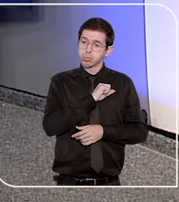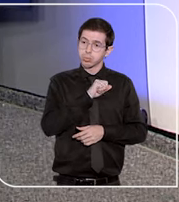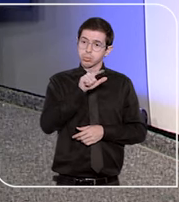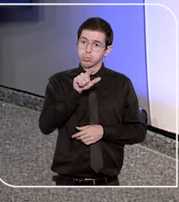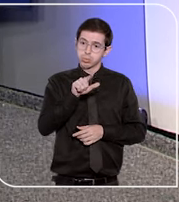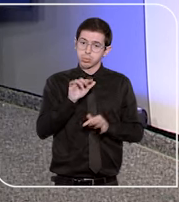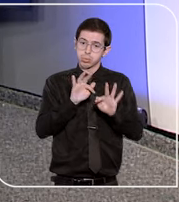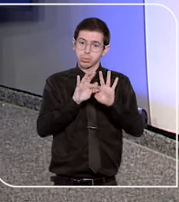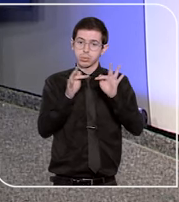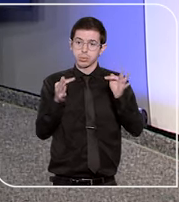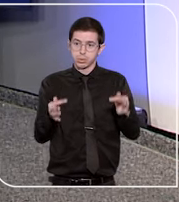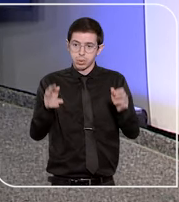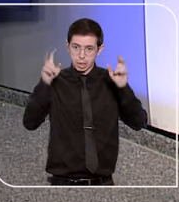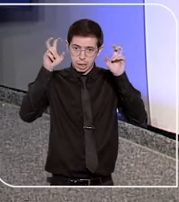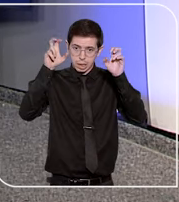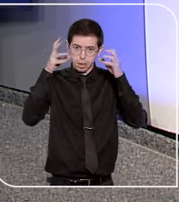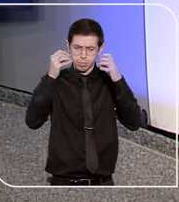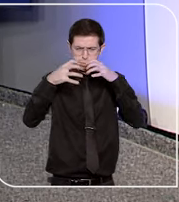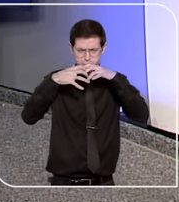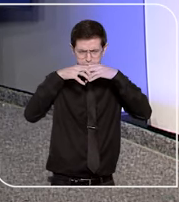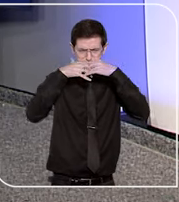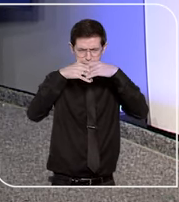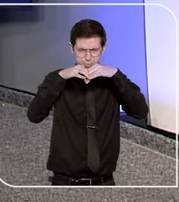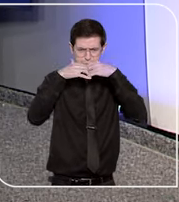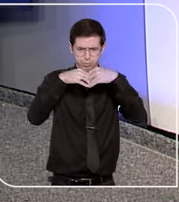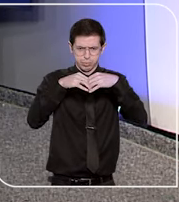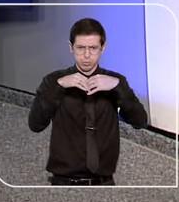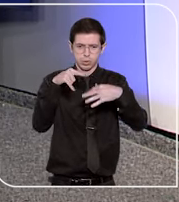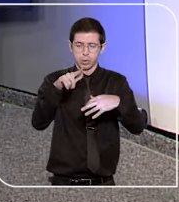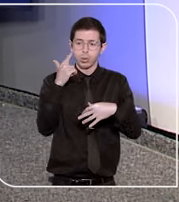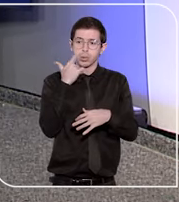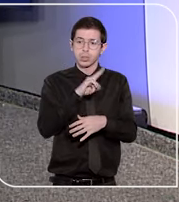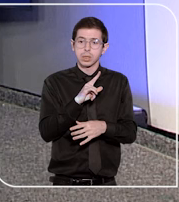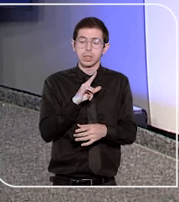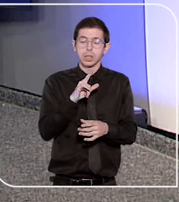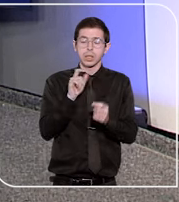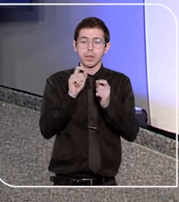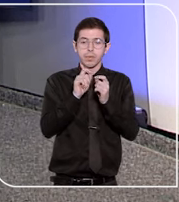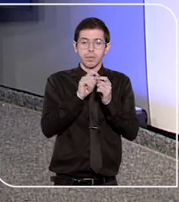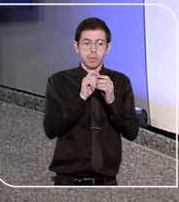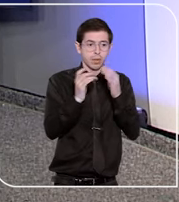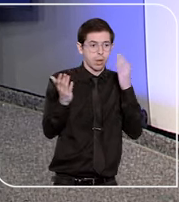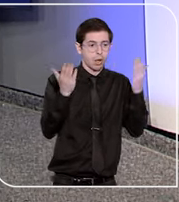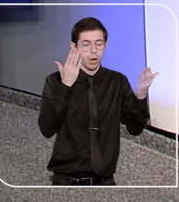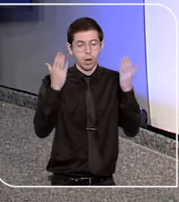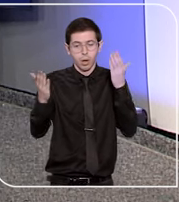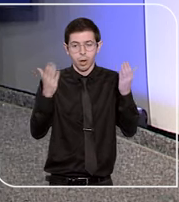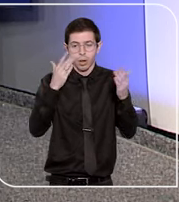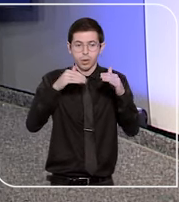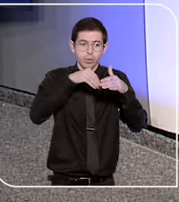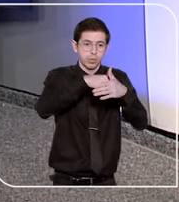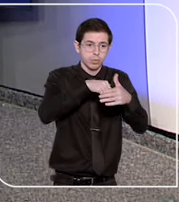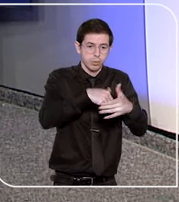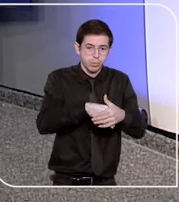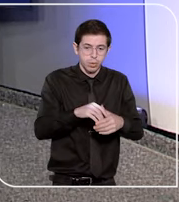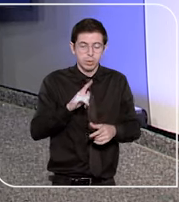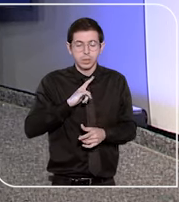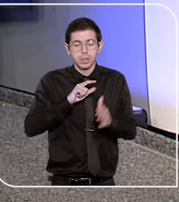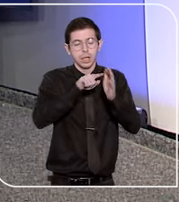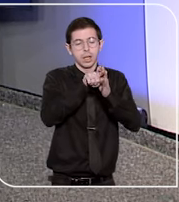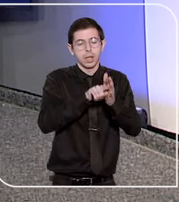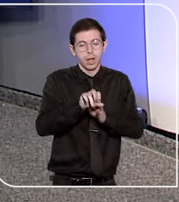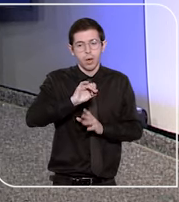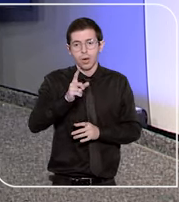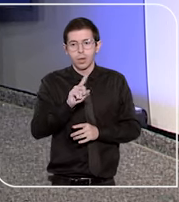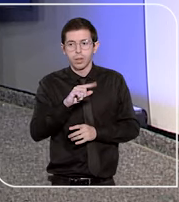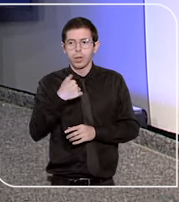de fazer um tema tão complexo ser digerido por meio de jogo de futebol com direito a VAR ou não.